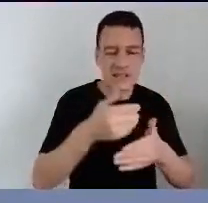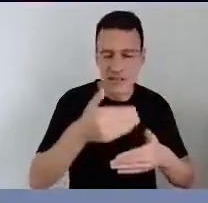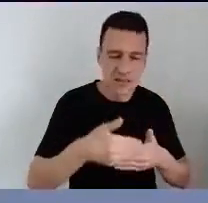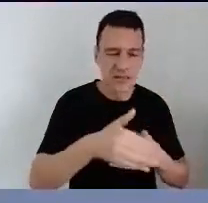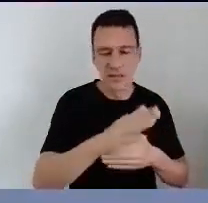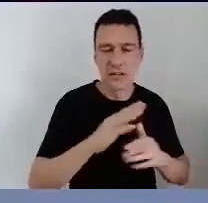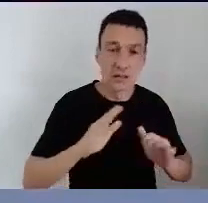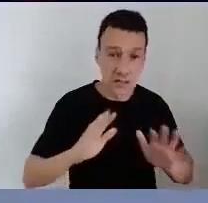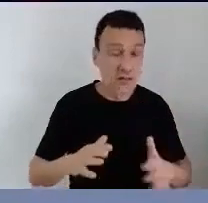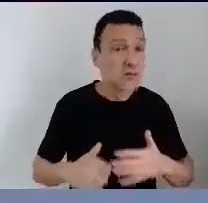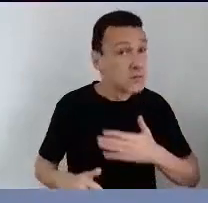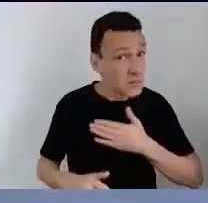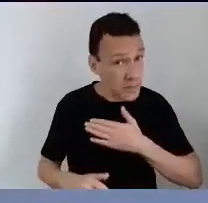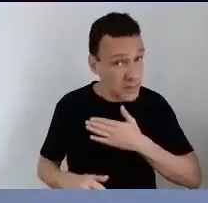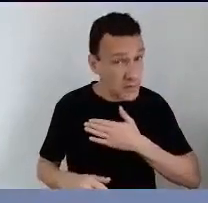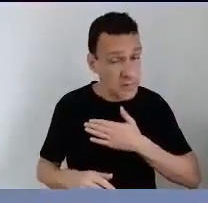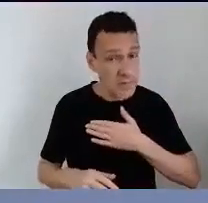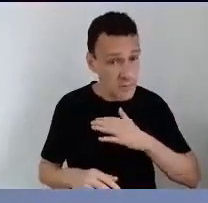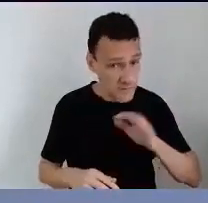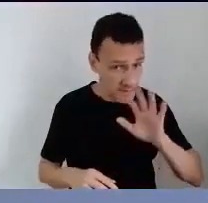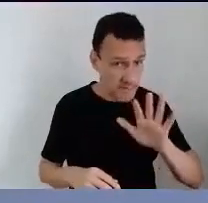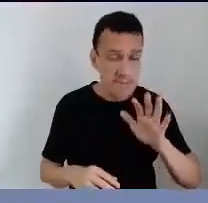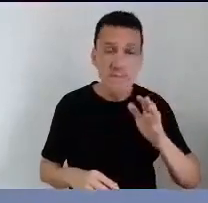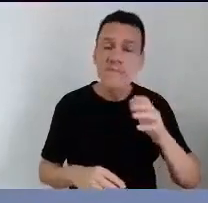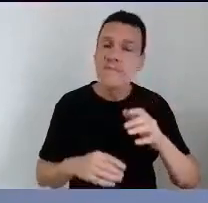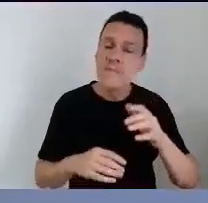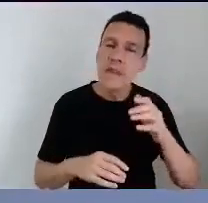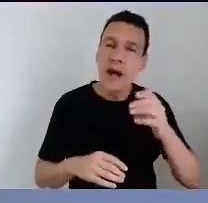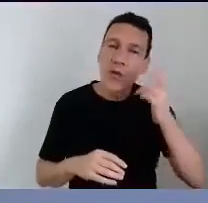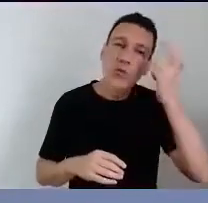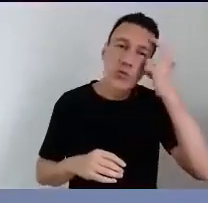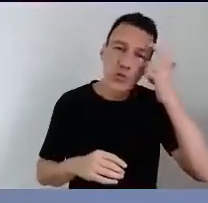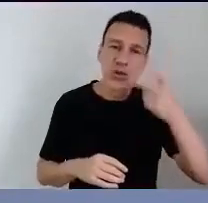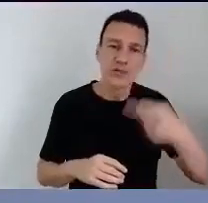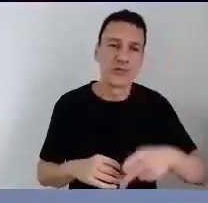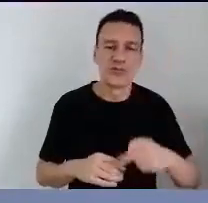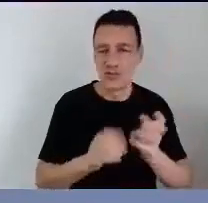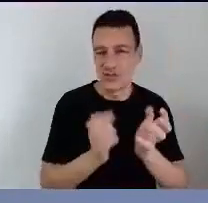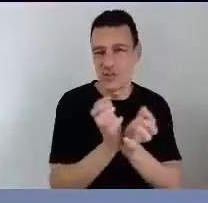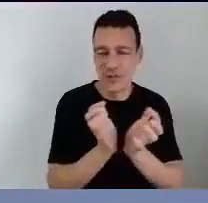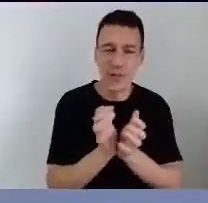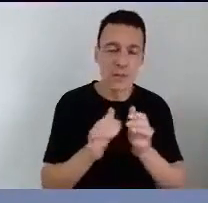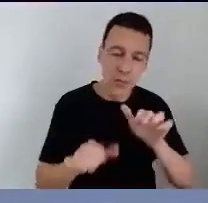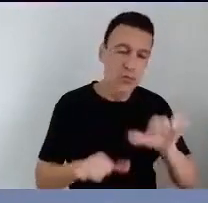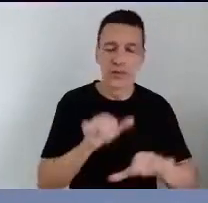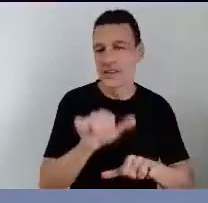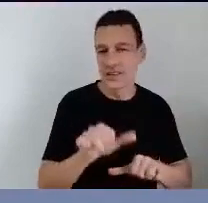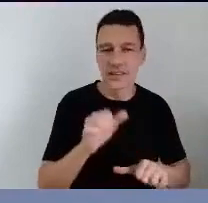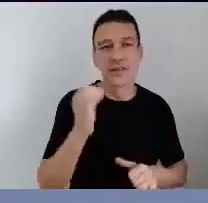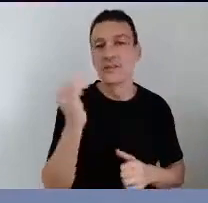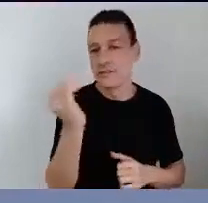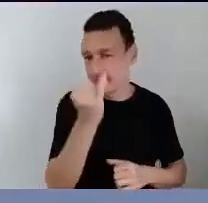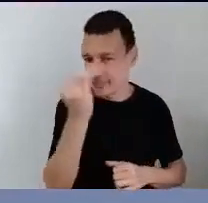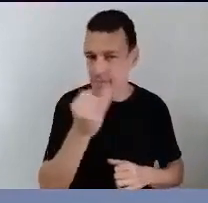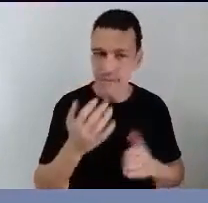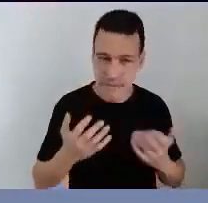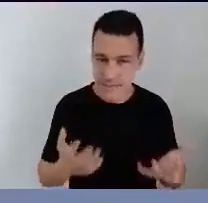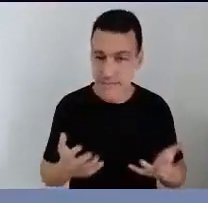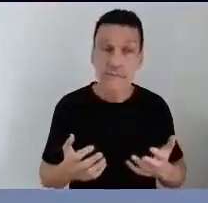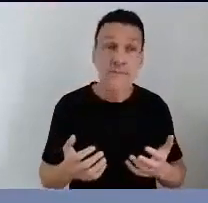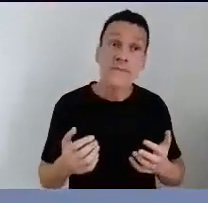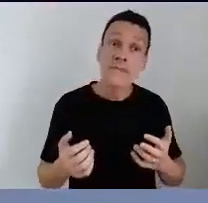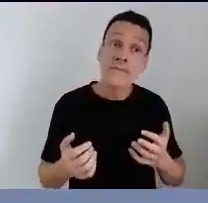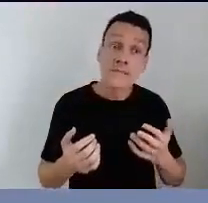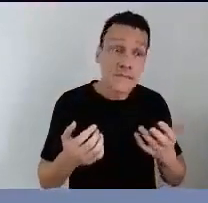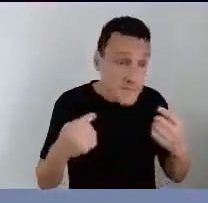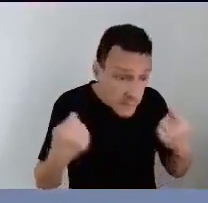para um time seria de uma forma cultural. Levar a informação e a importância de utilizar métricas. Porque as métricas